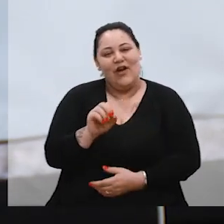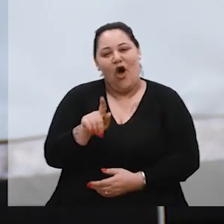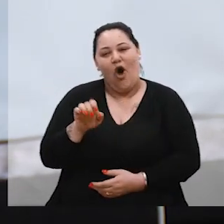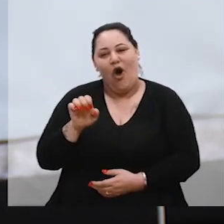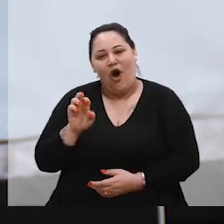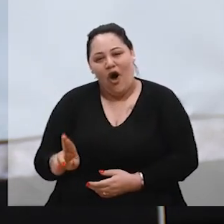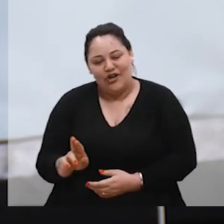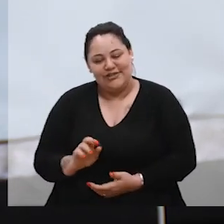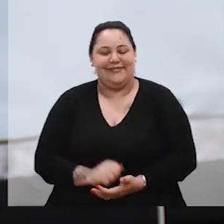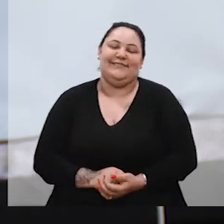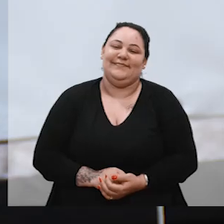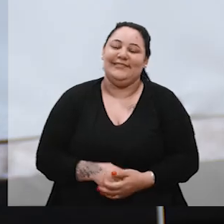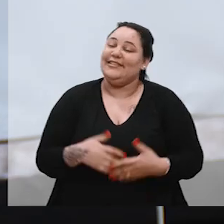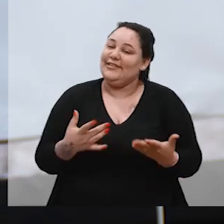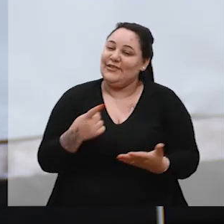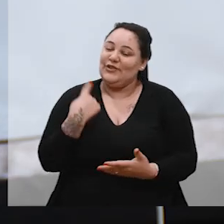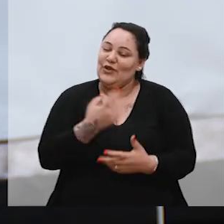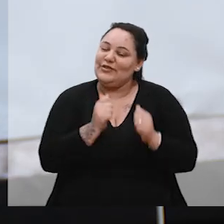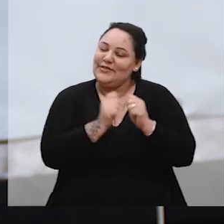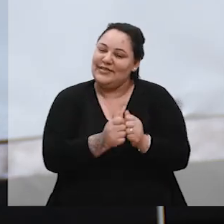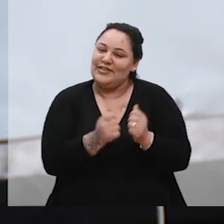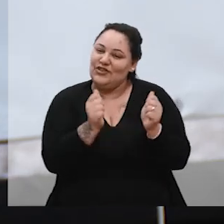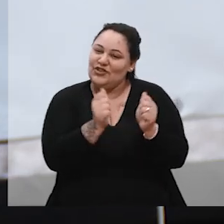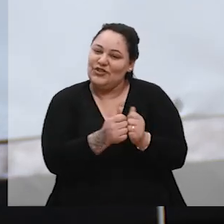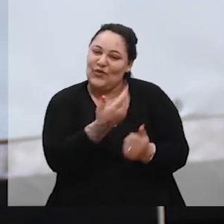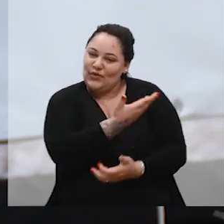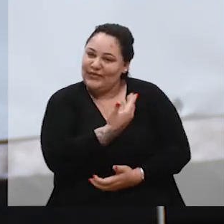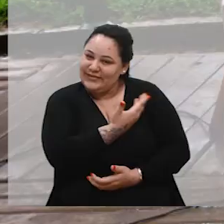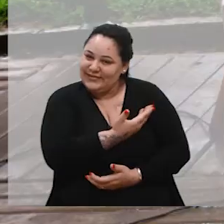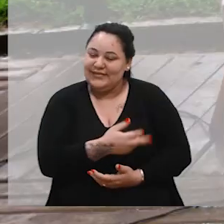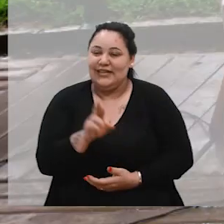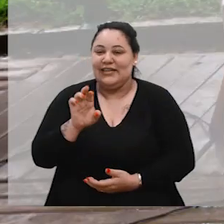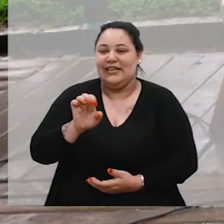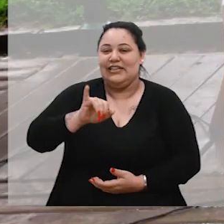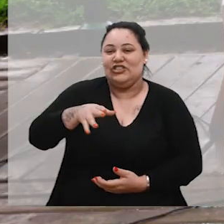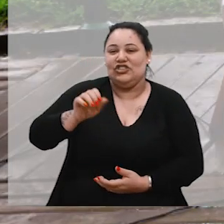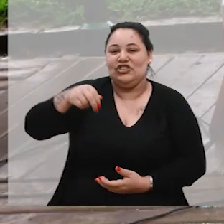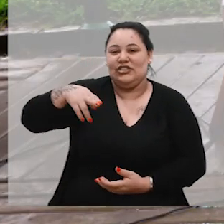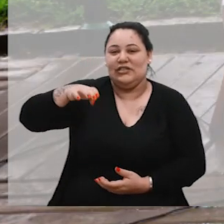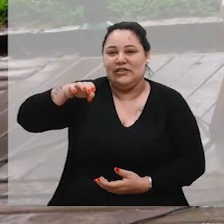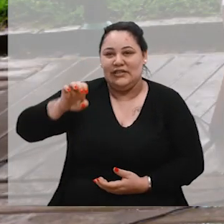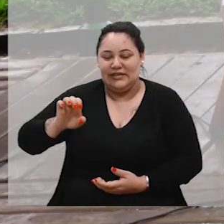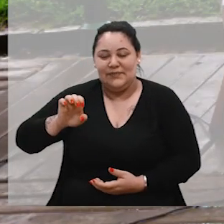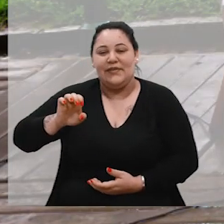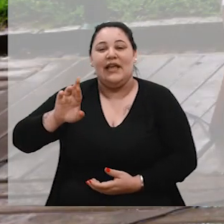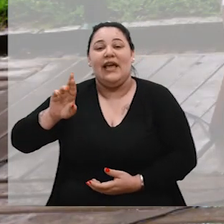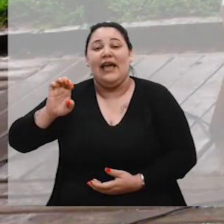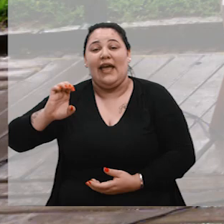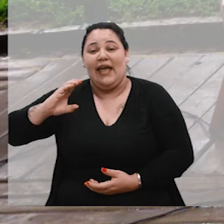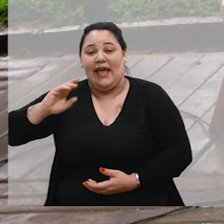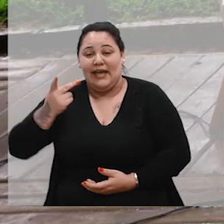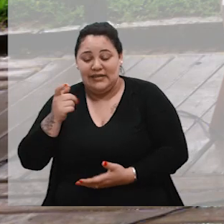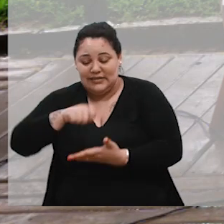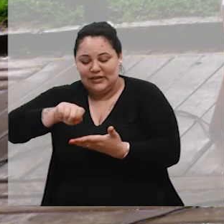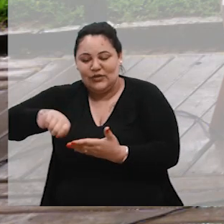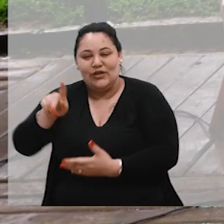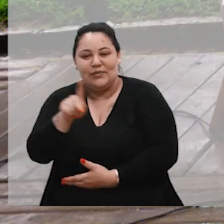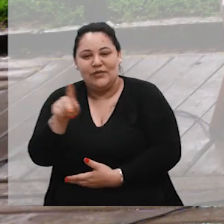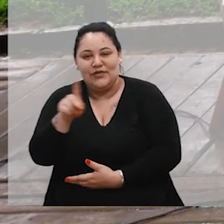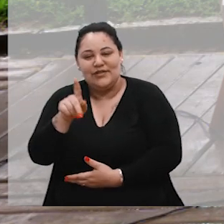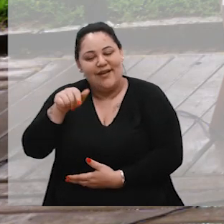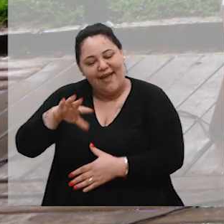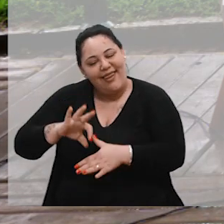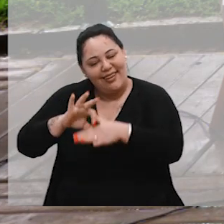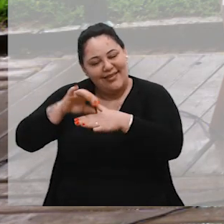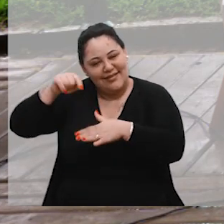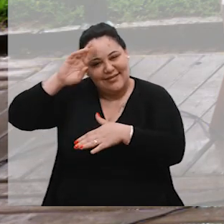o Roger Castro. Conosco hoje, então, a Rejane Romani Reck, escritora, professora,